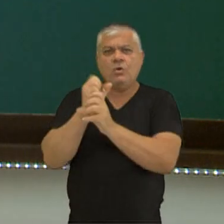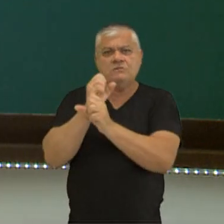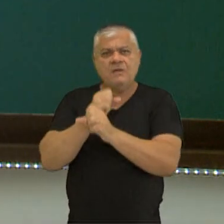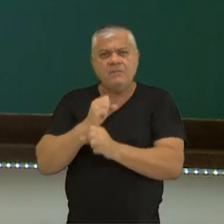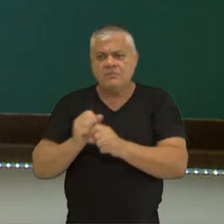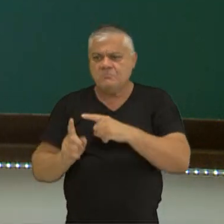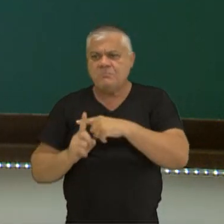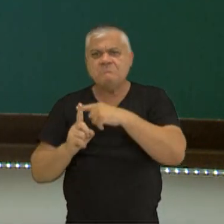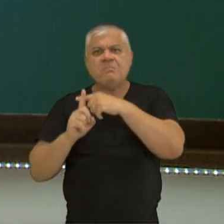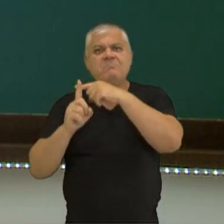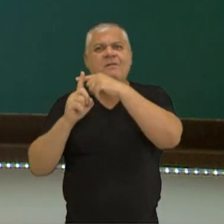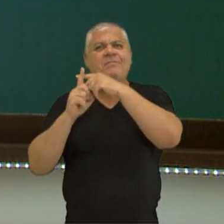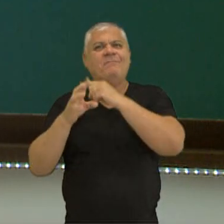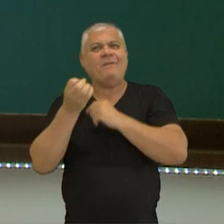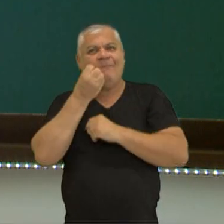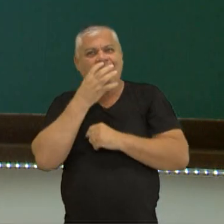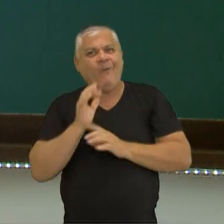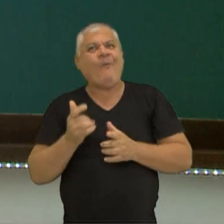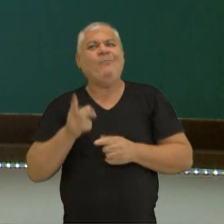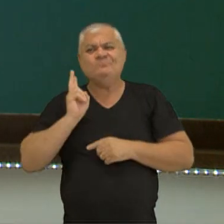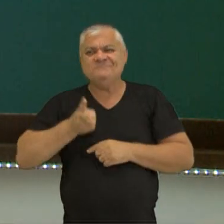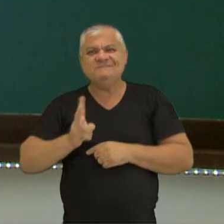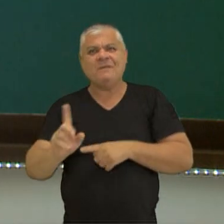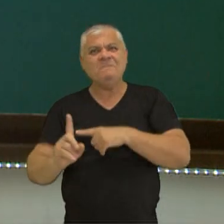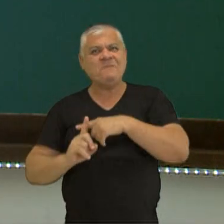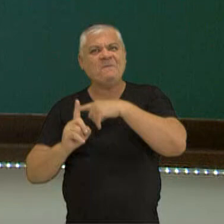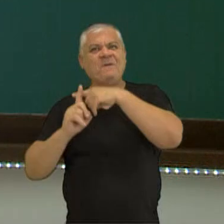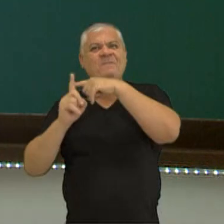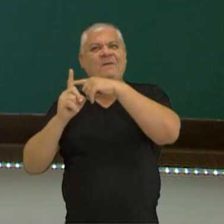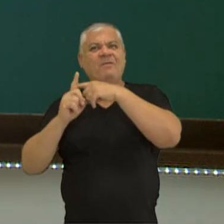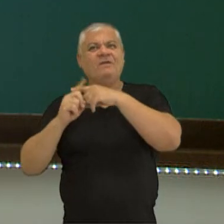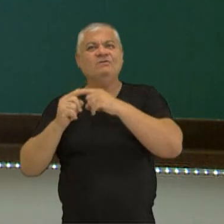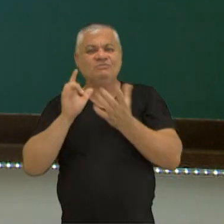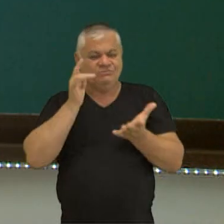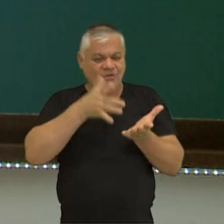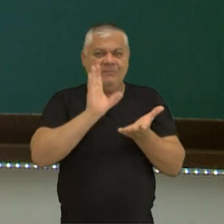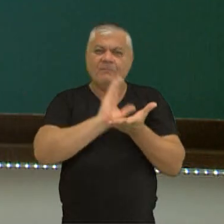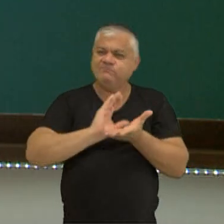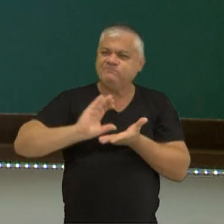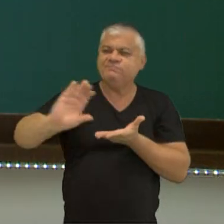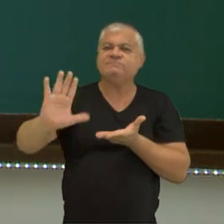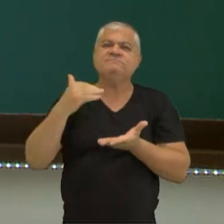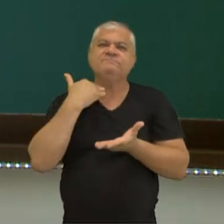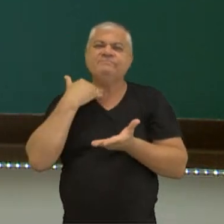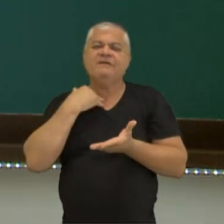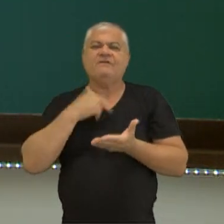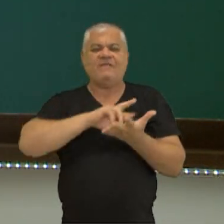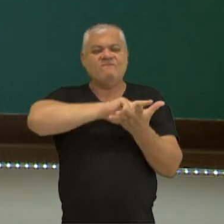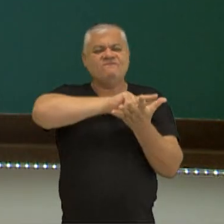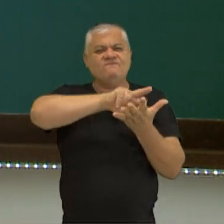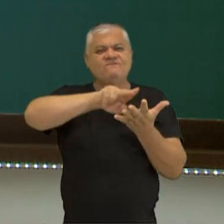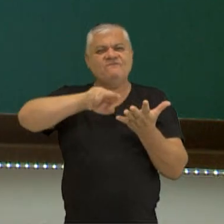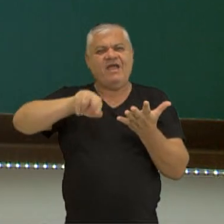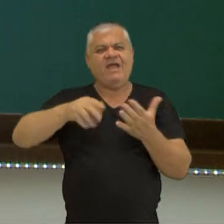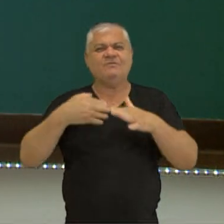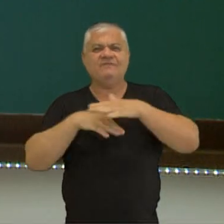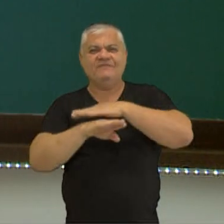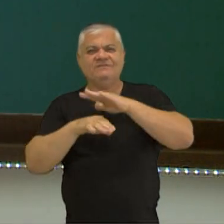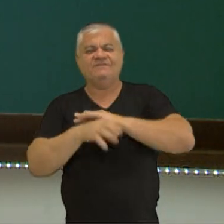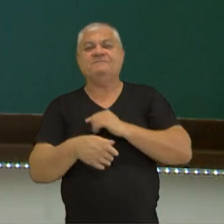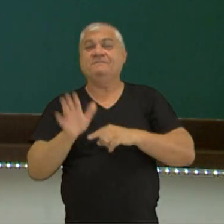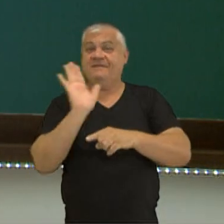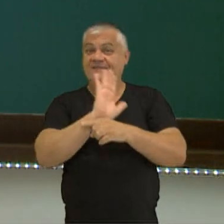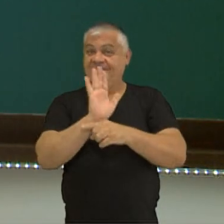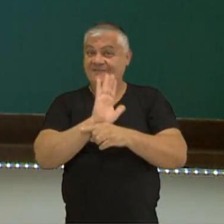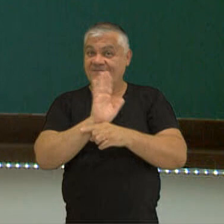superavitário, nós podemos este excedente aplicar e falamos de vários tipos de investimento. Então, nesse vídeo a gente falou